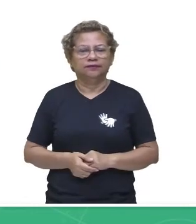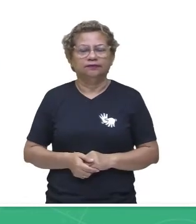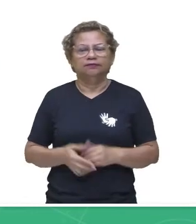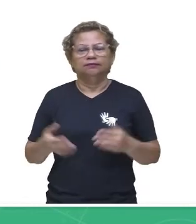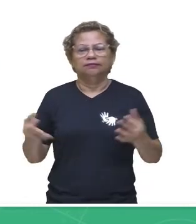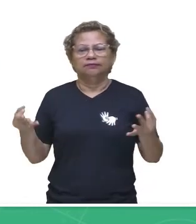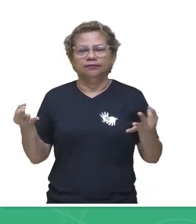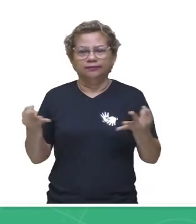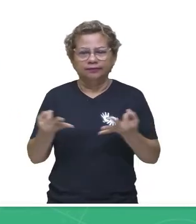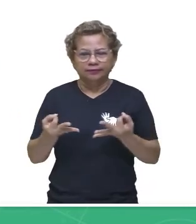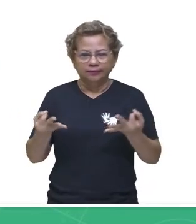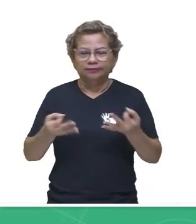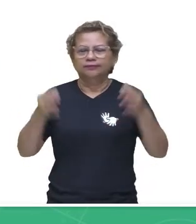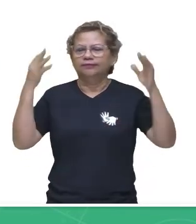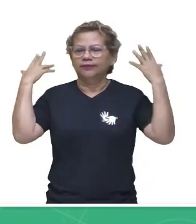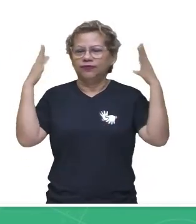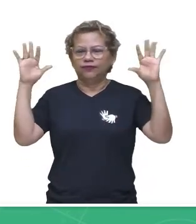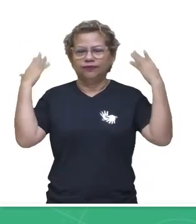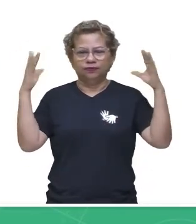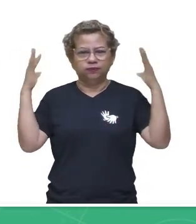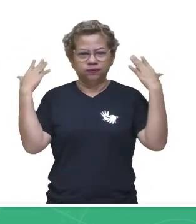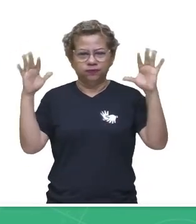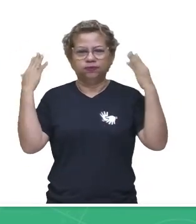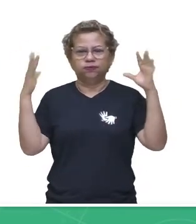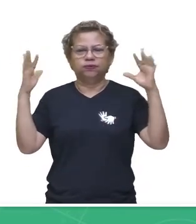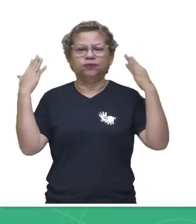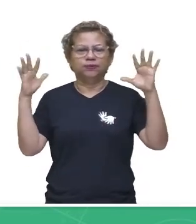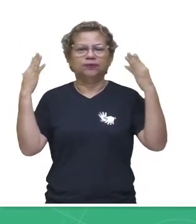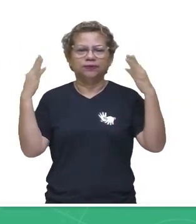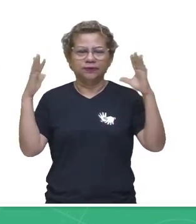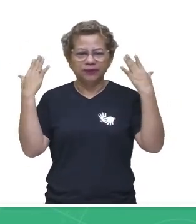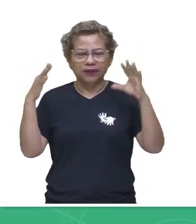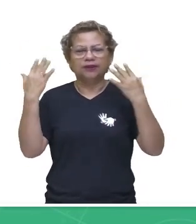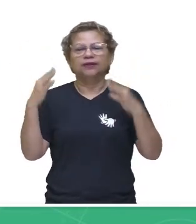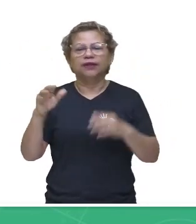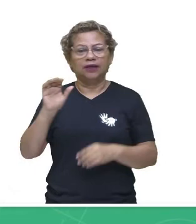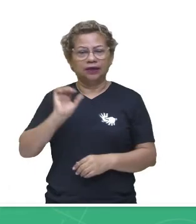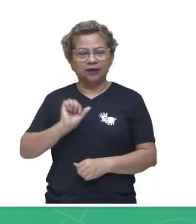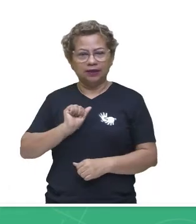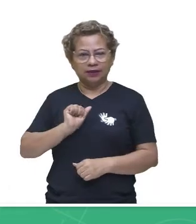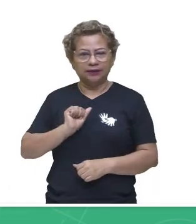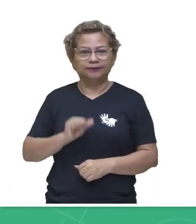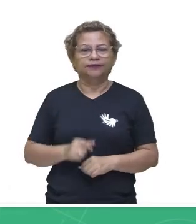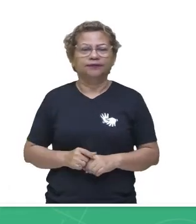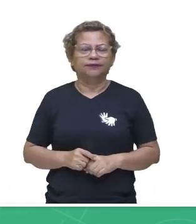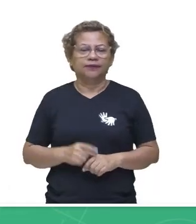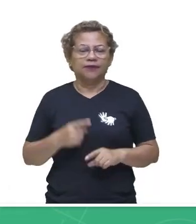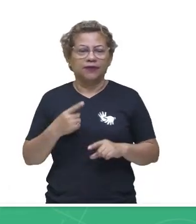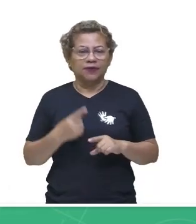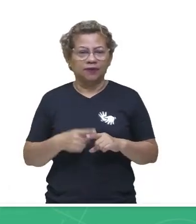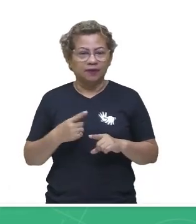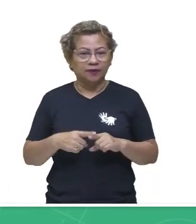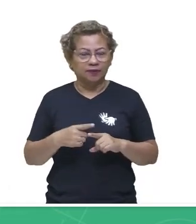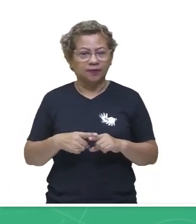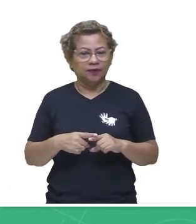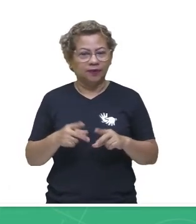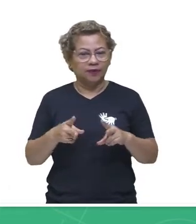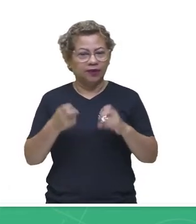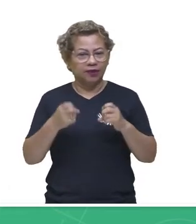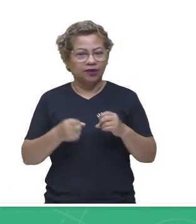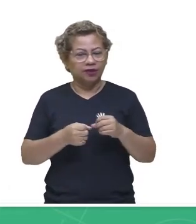setor primário e setor secundário, né? Devido à forma como ele colocou, como a gente vai verificar no nosso